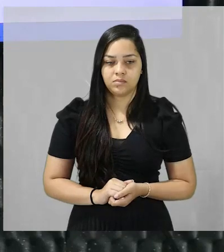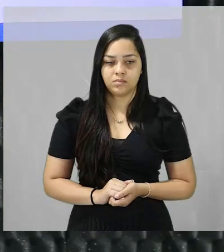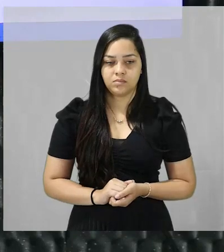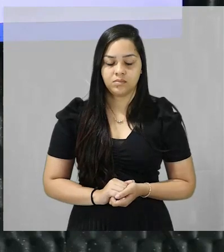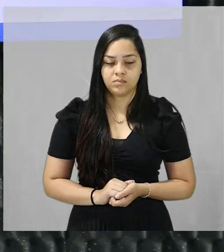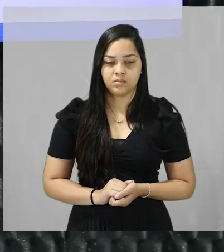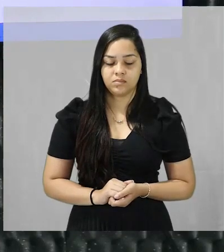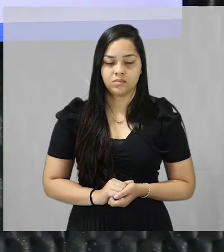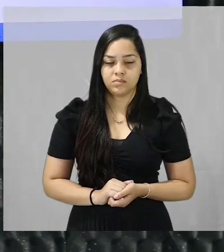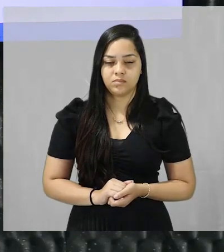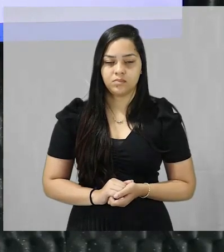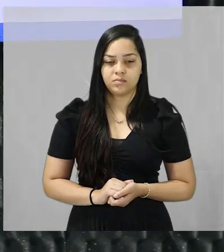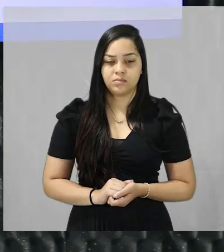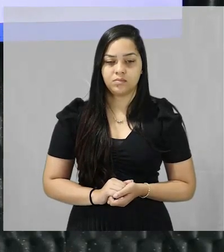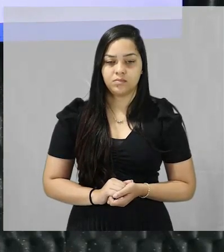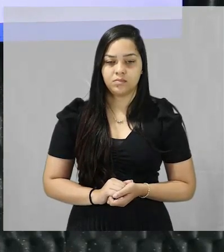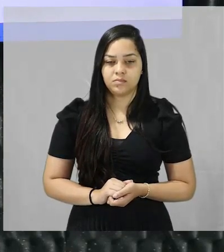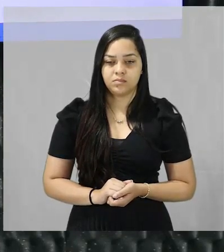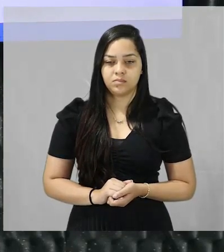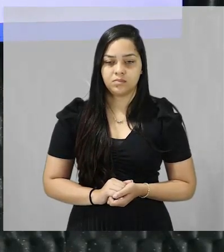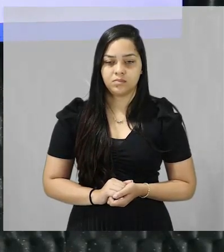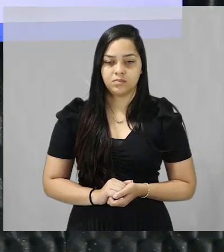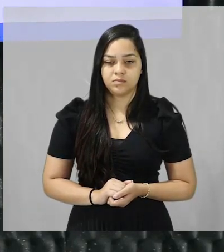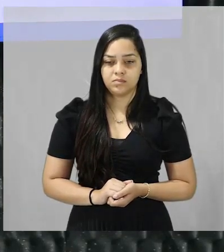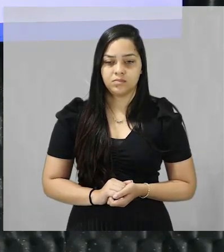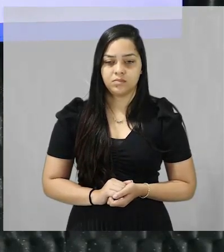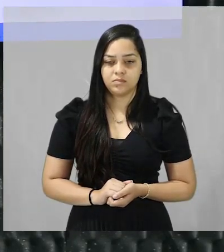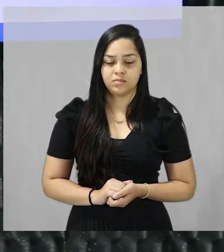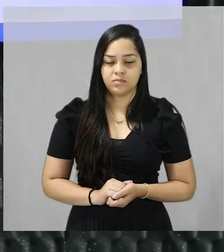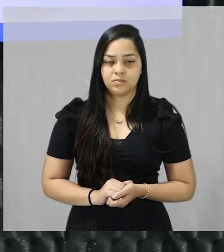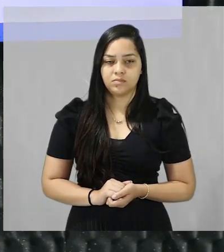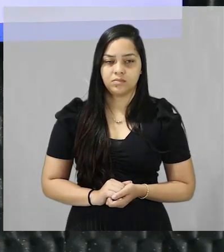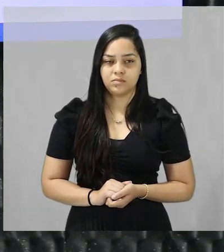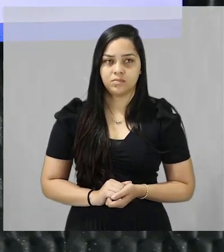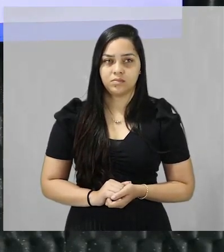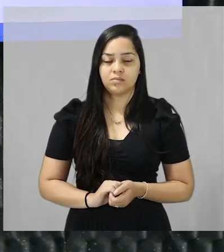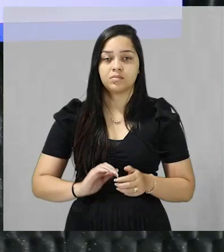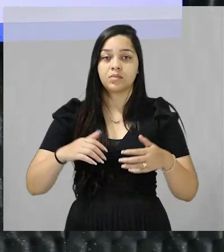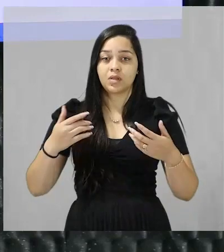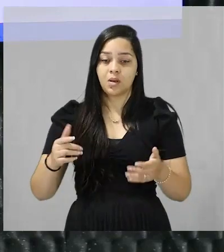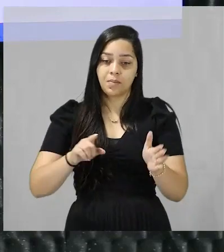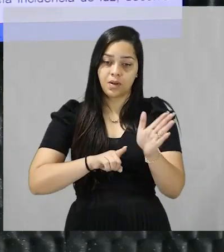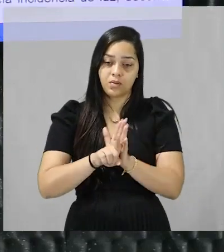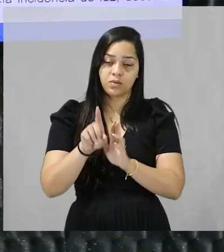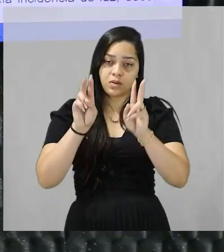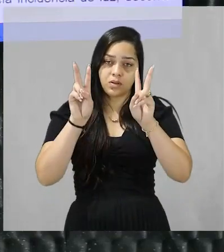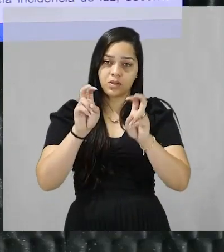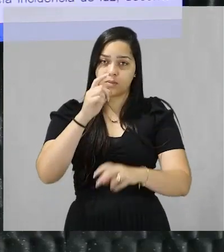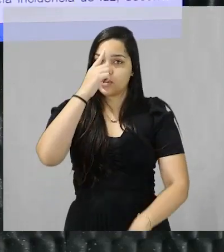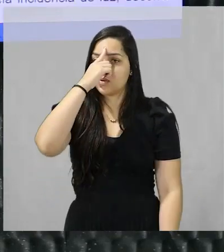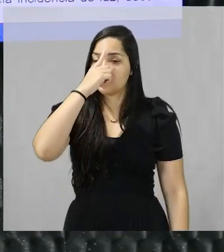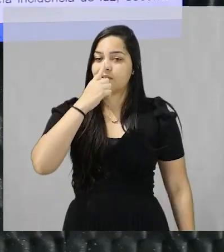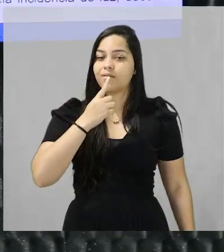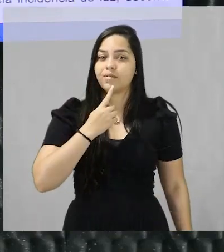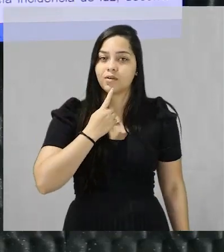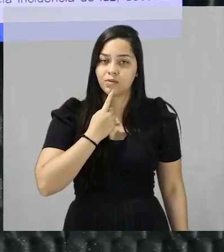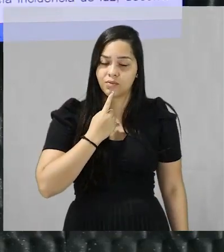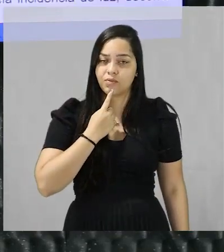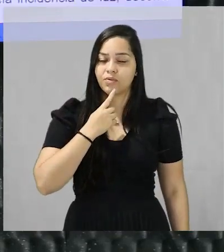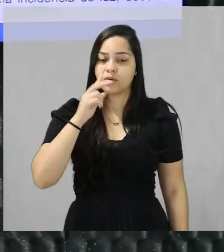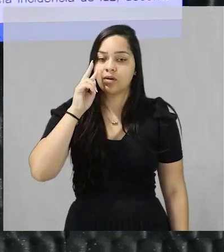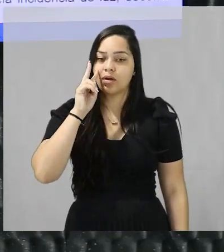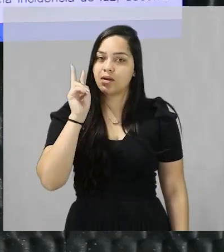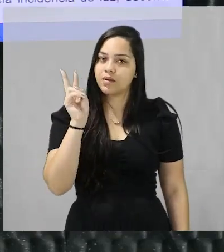do polímero que promovem o movimento observado. Então, a questão fala de uma figura. Turminha, aqui está